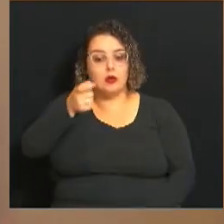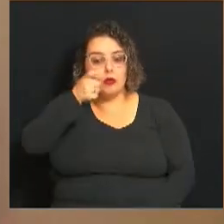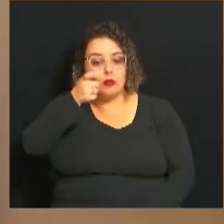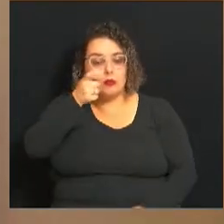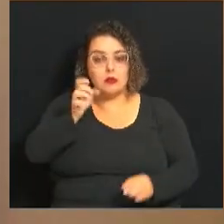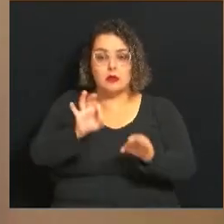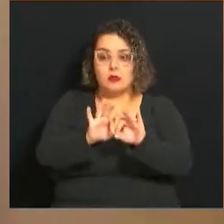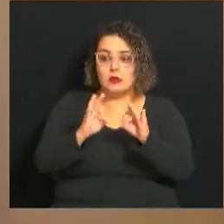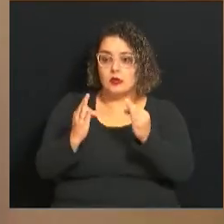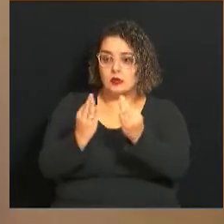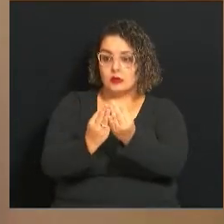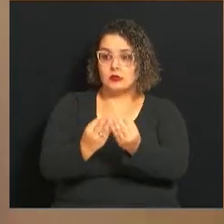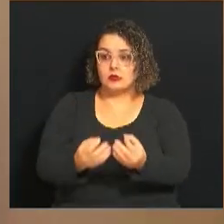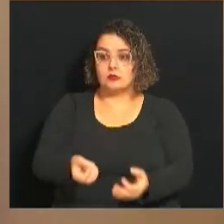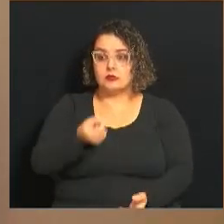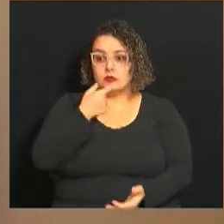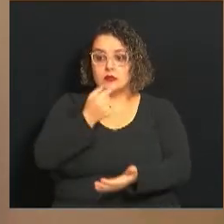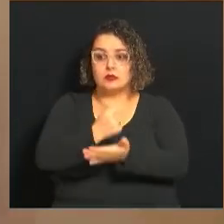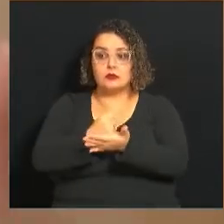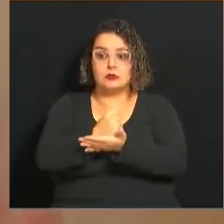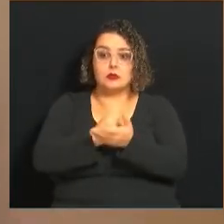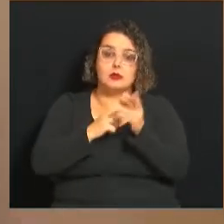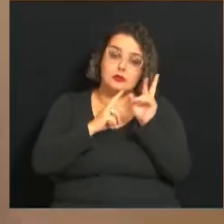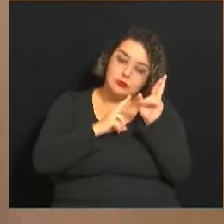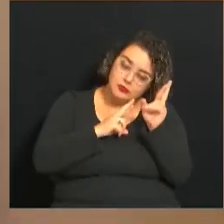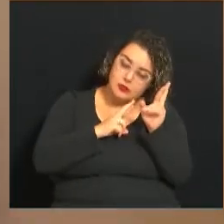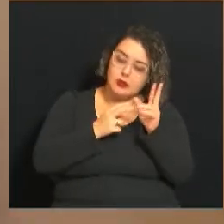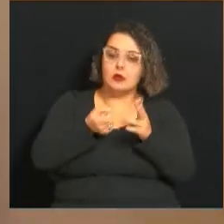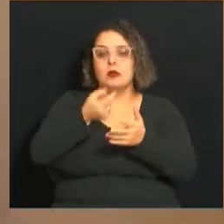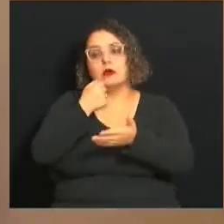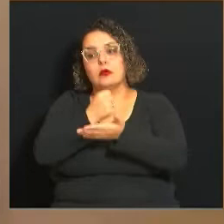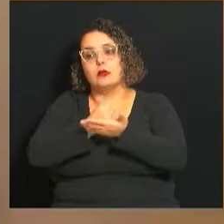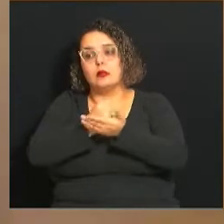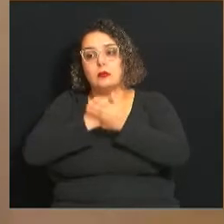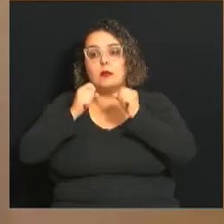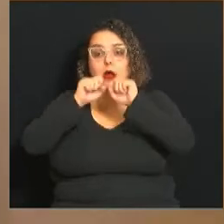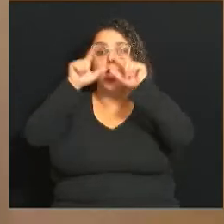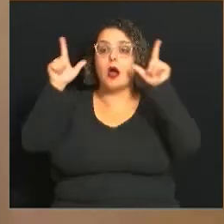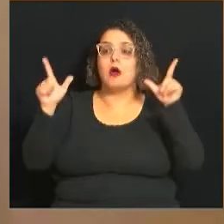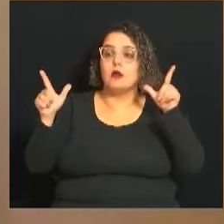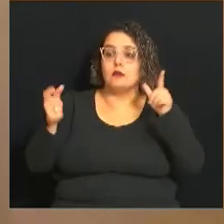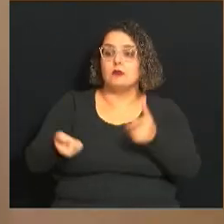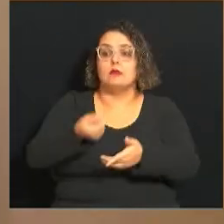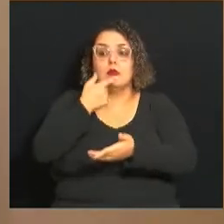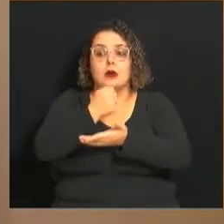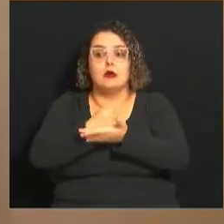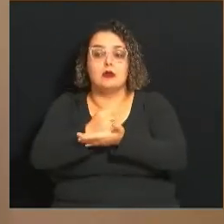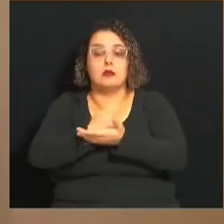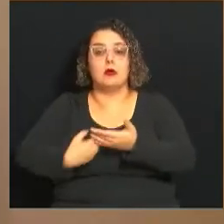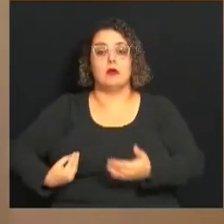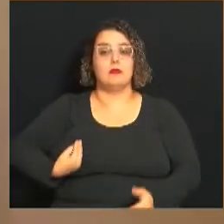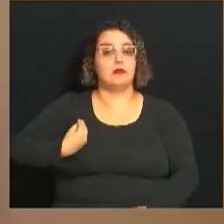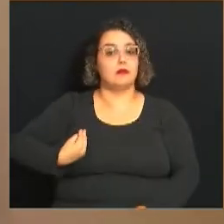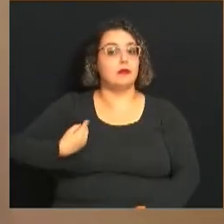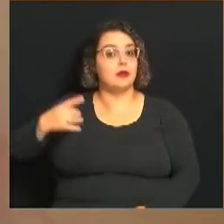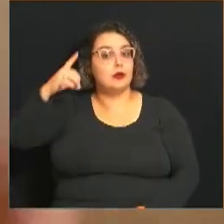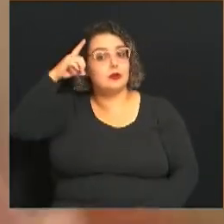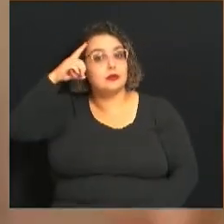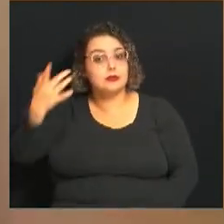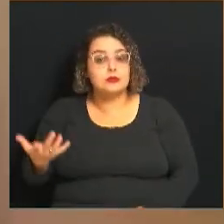então, são medicações às vezes para dormir, às vezes são medicações para acordar, né? Medicações para viver esse dia. Então, assim,